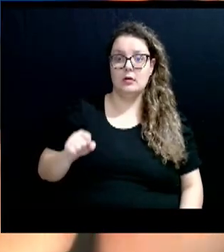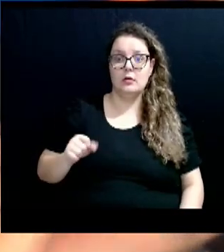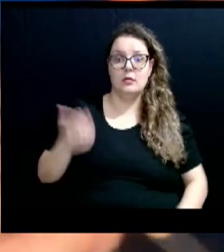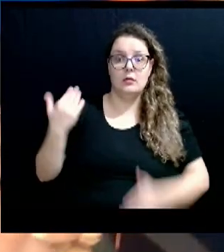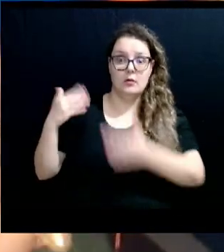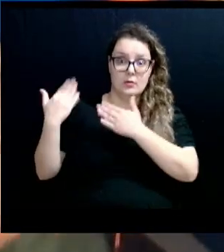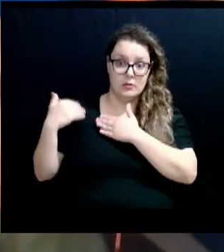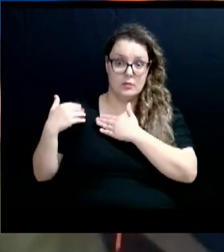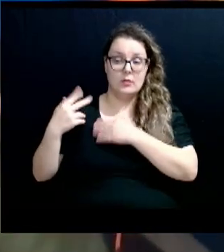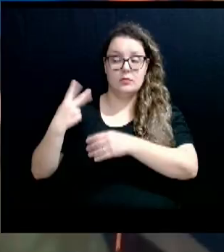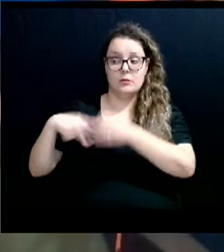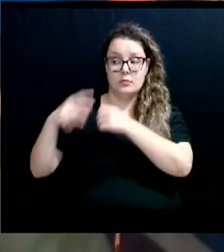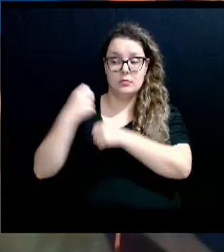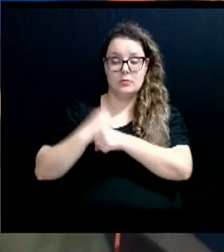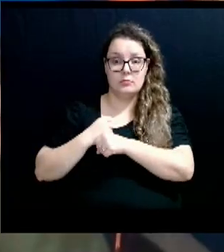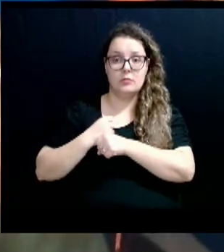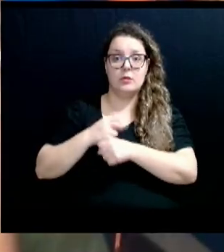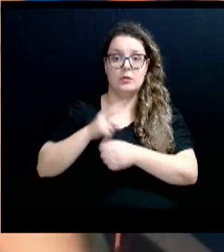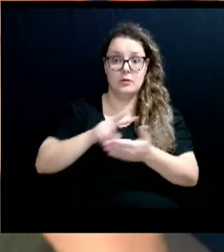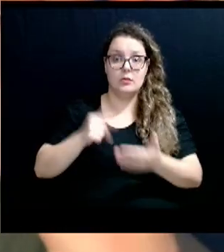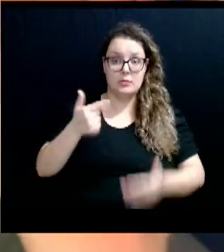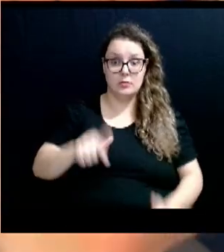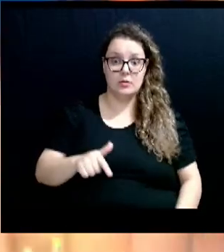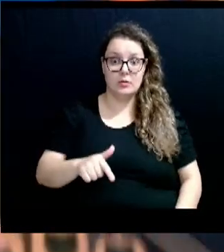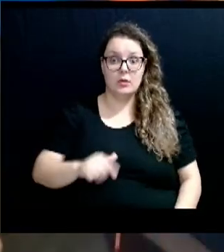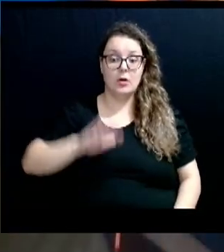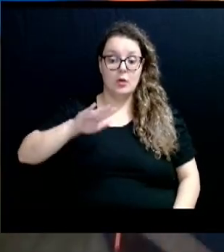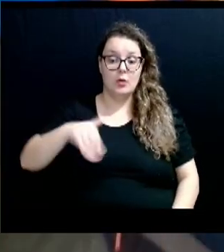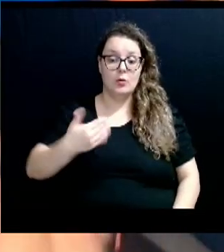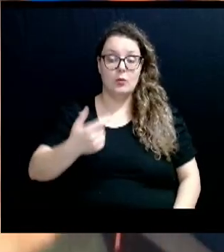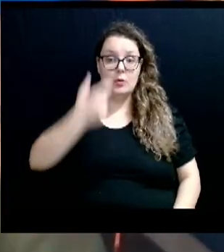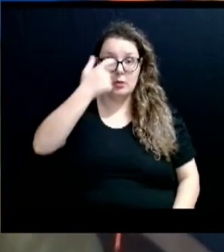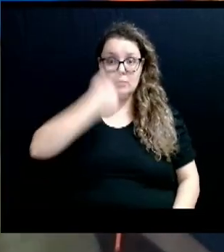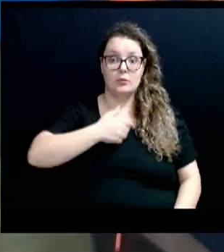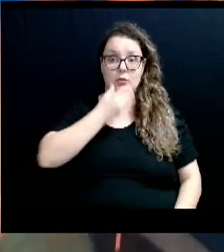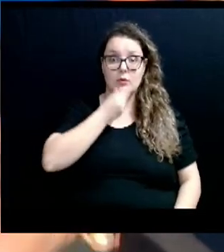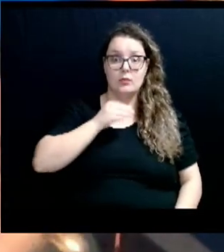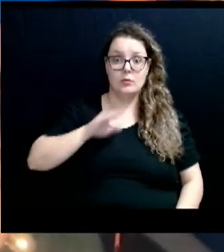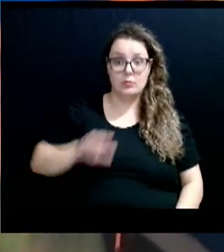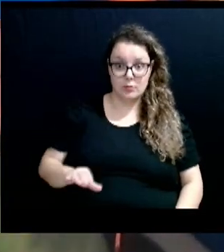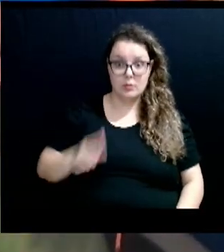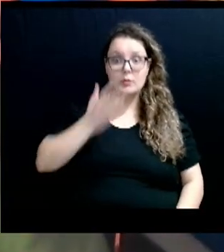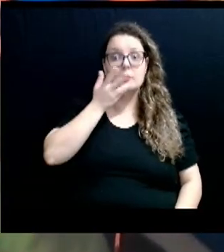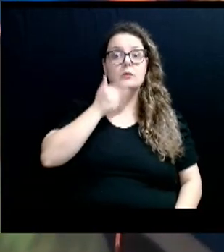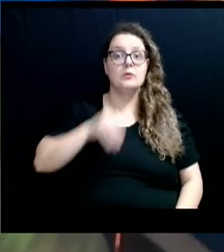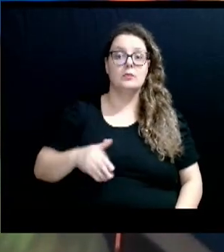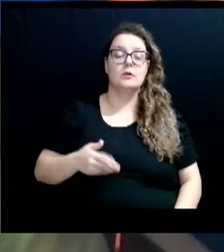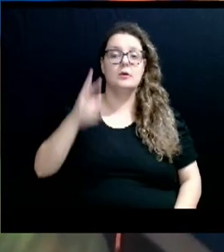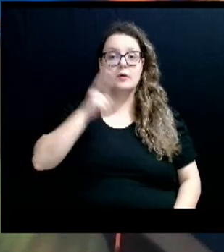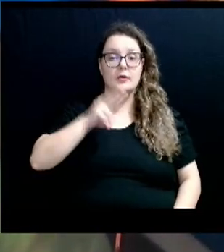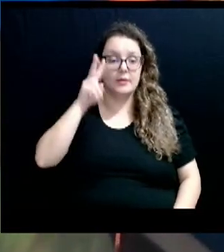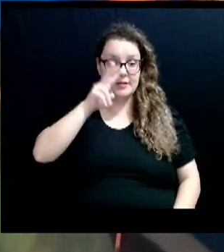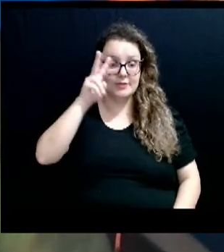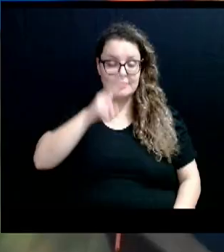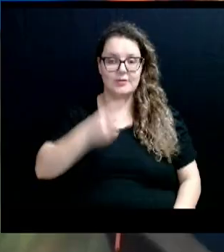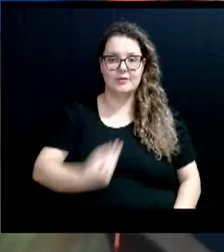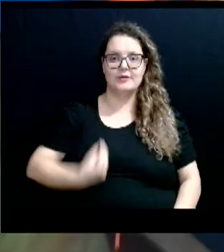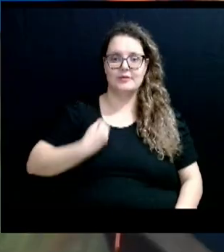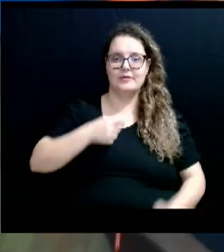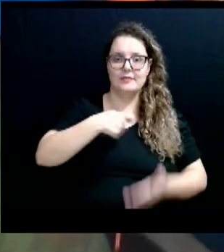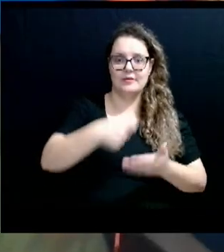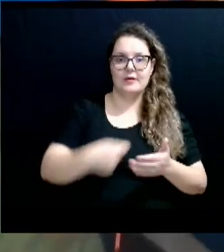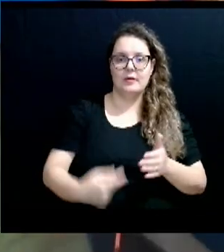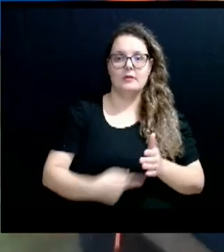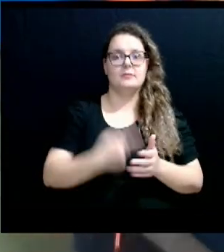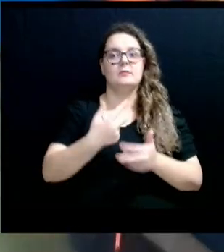conta essa história de quando ele era menino, como era a vida, e uma das primeiras coisas que ele fala é: